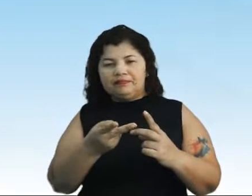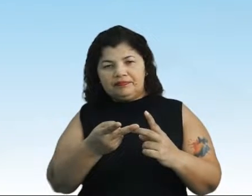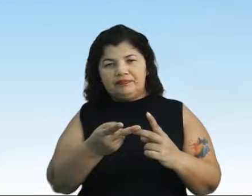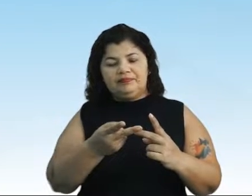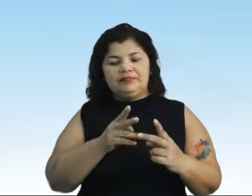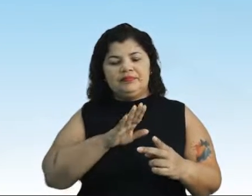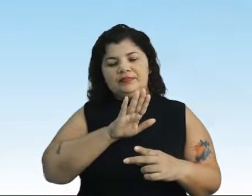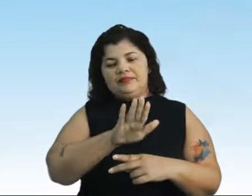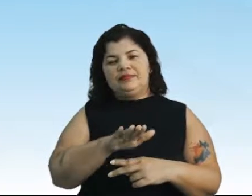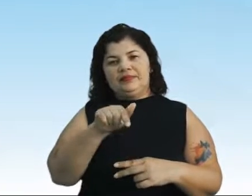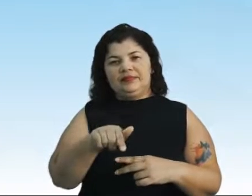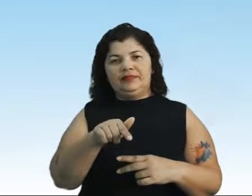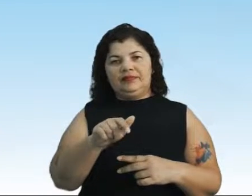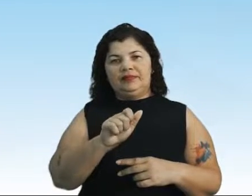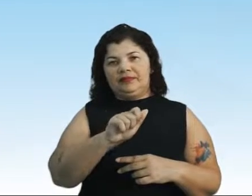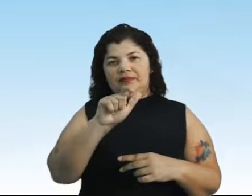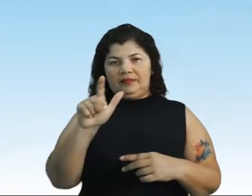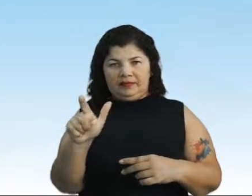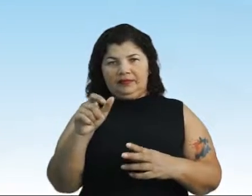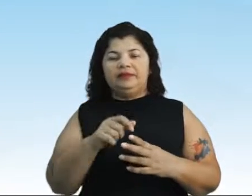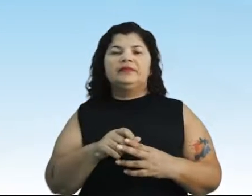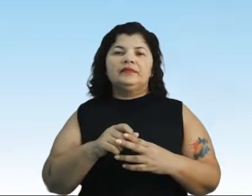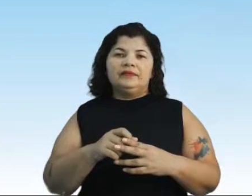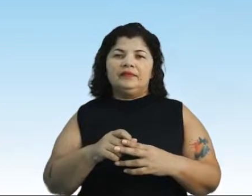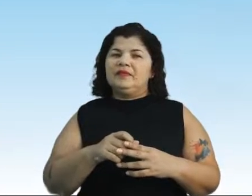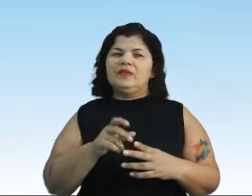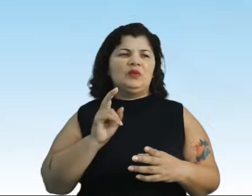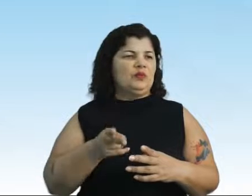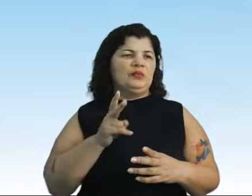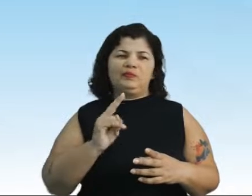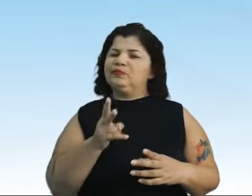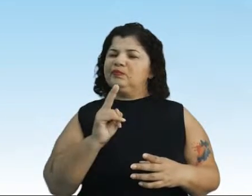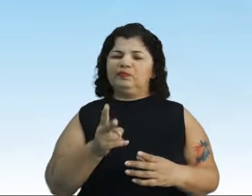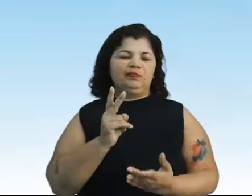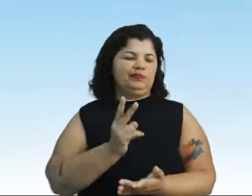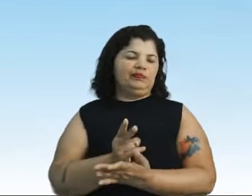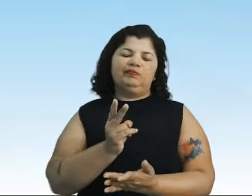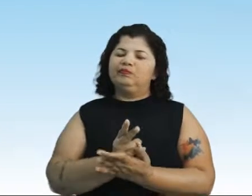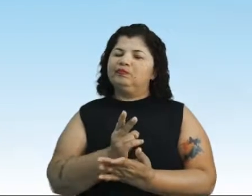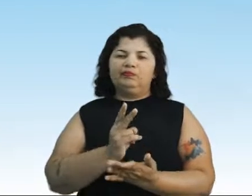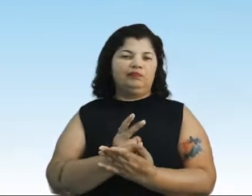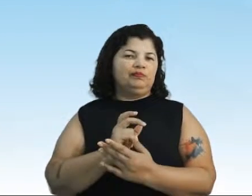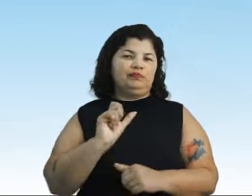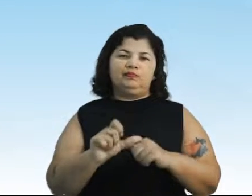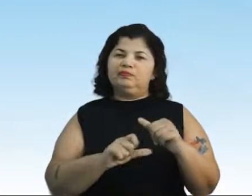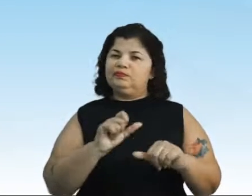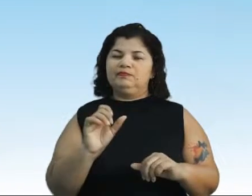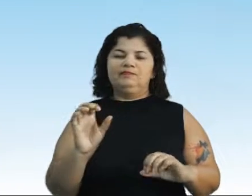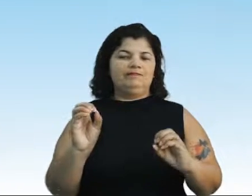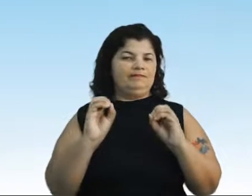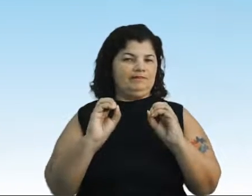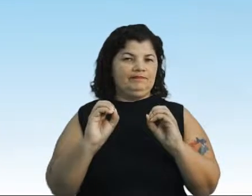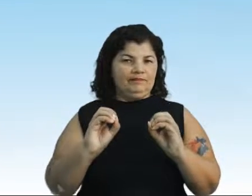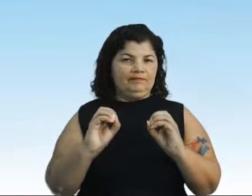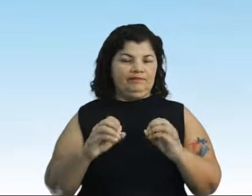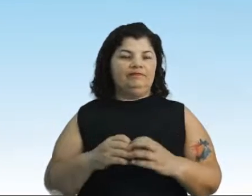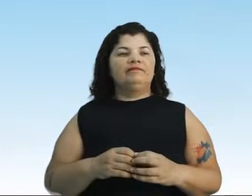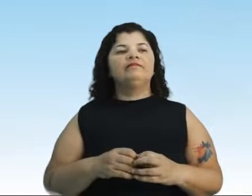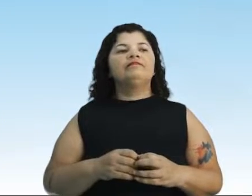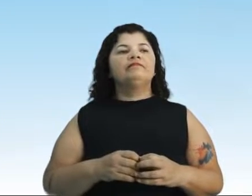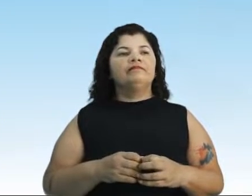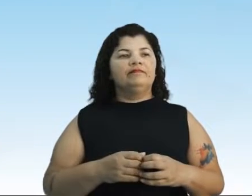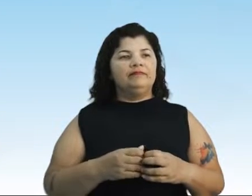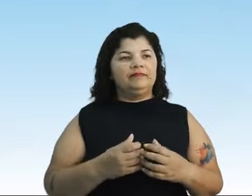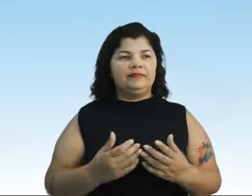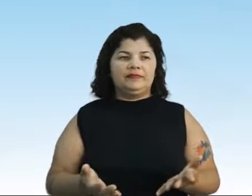usados no infinitivo, ou seja, o can ele vai ser essa mesma forma o tempo todo. E ele tem essa mesma